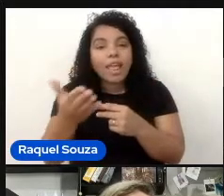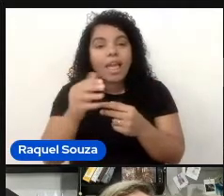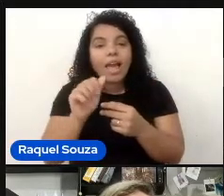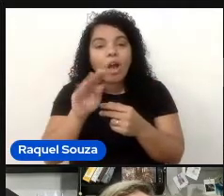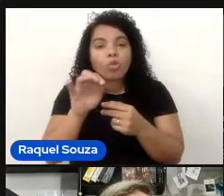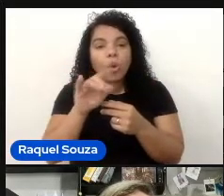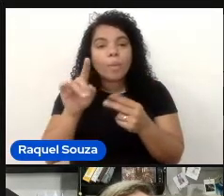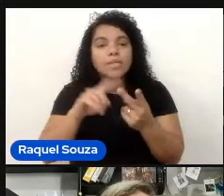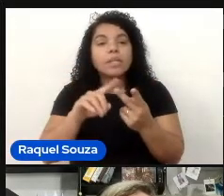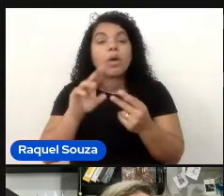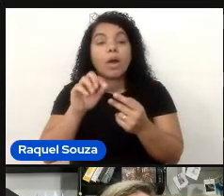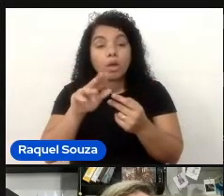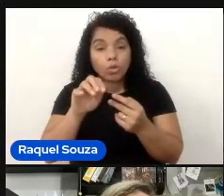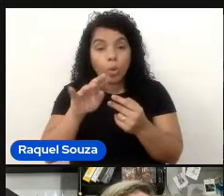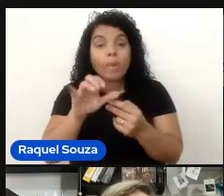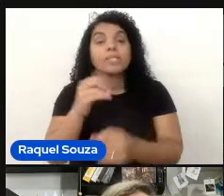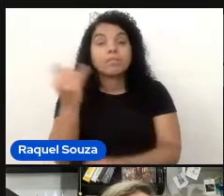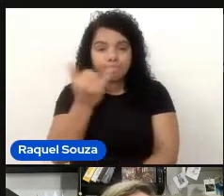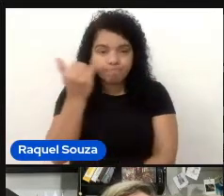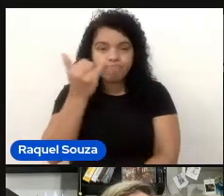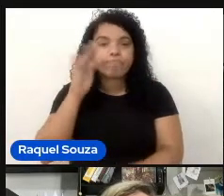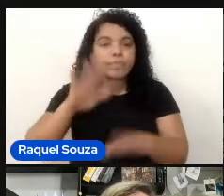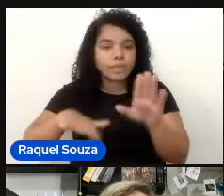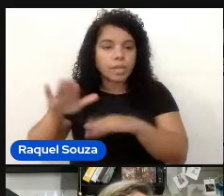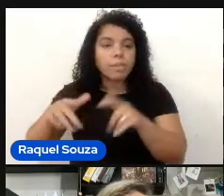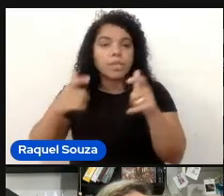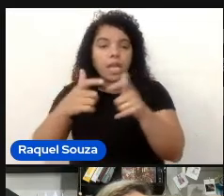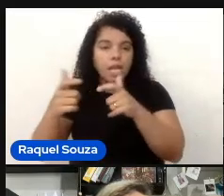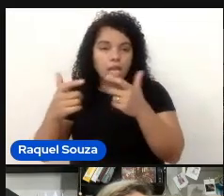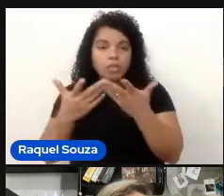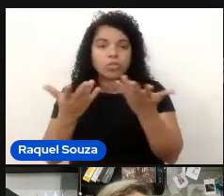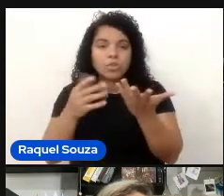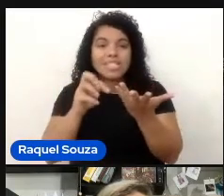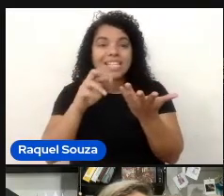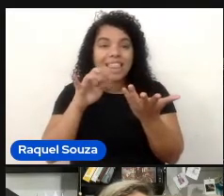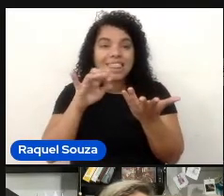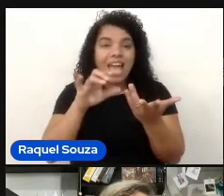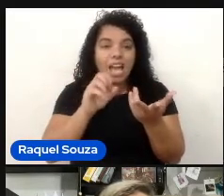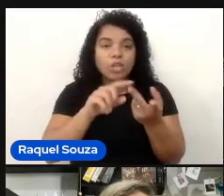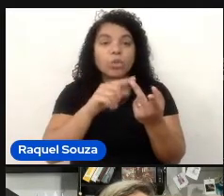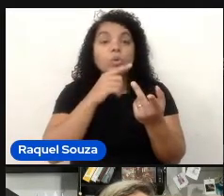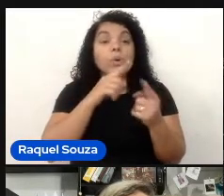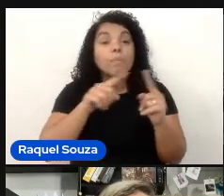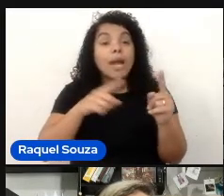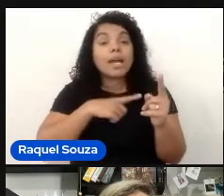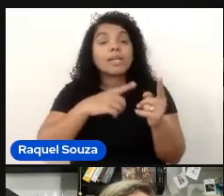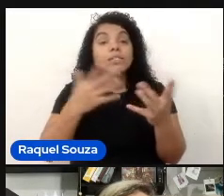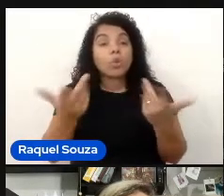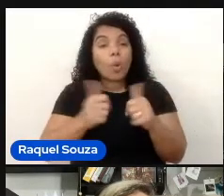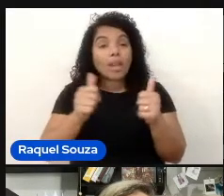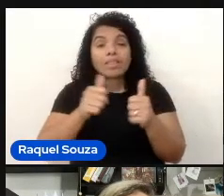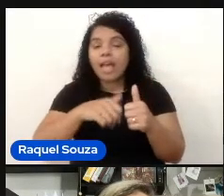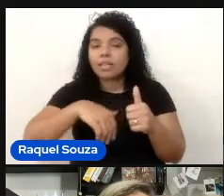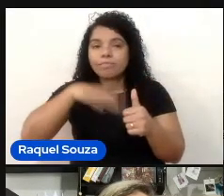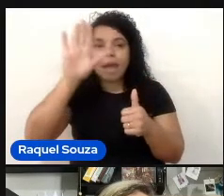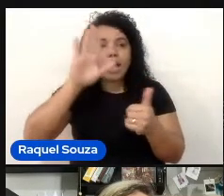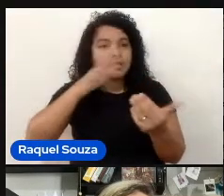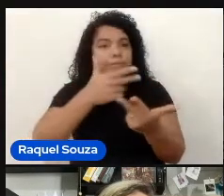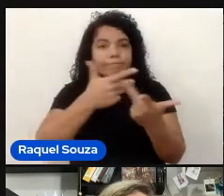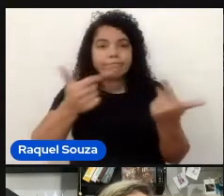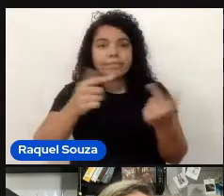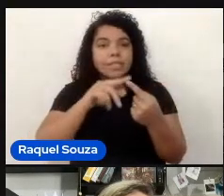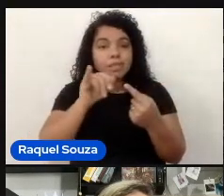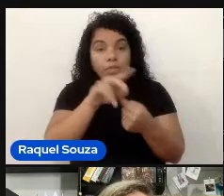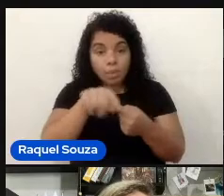automação é muito importante, dependendo do cenário, mas qualidade engloba um mundo muito maior. Então, o que vocês puderem consumir